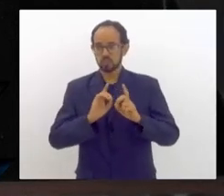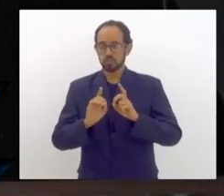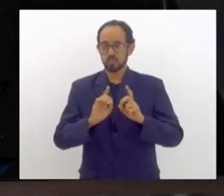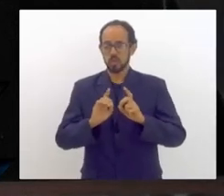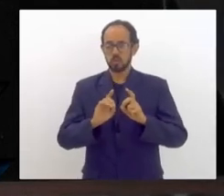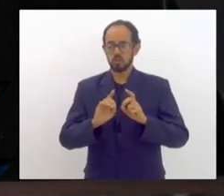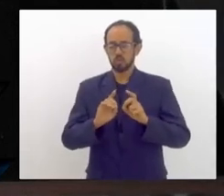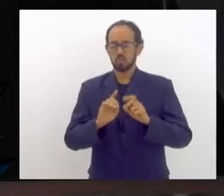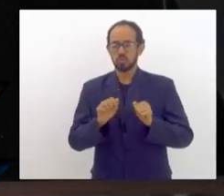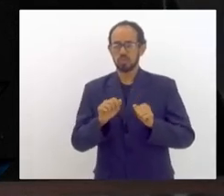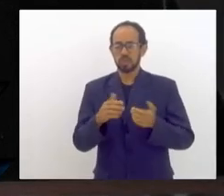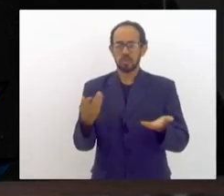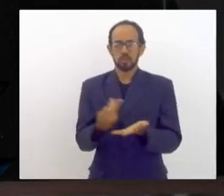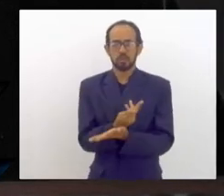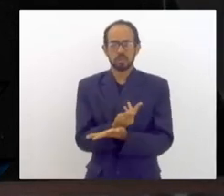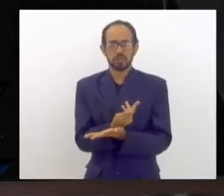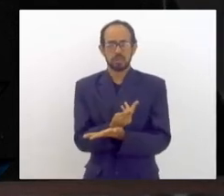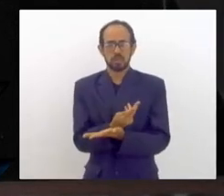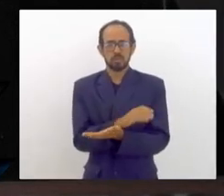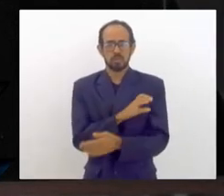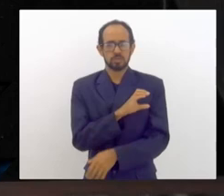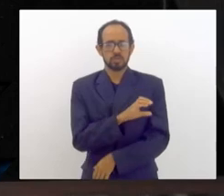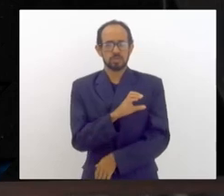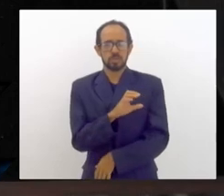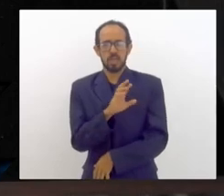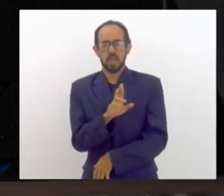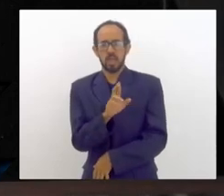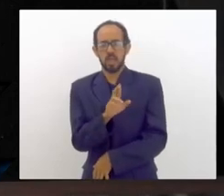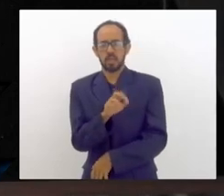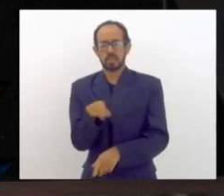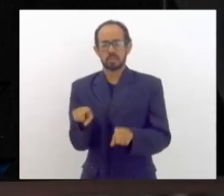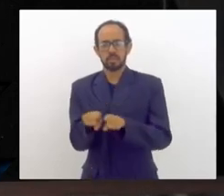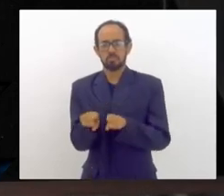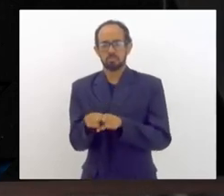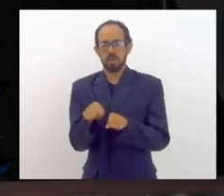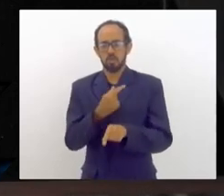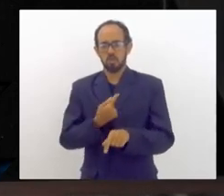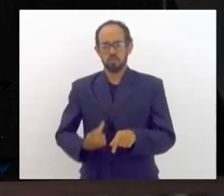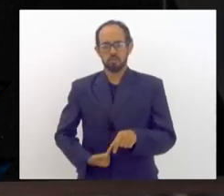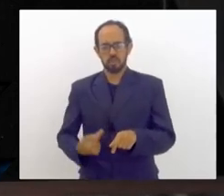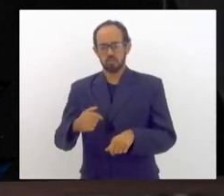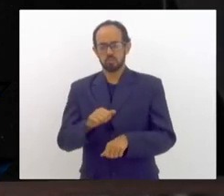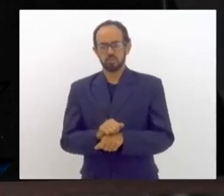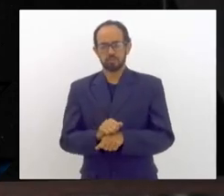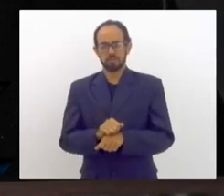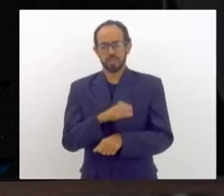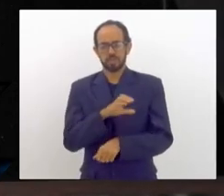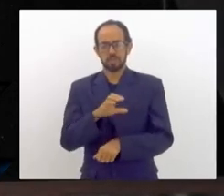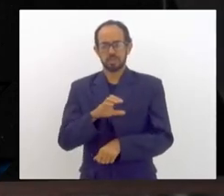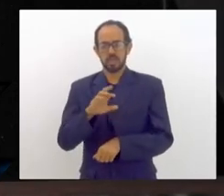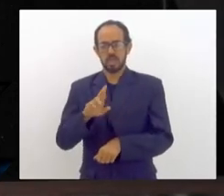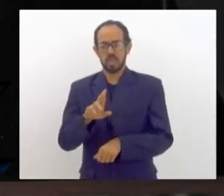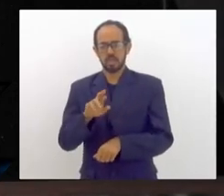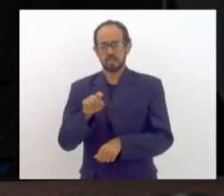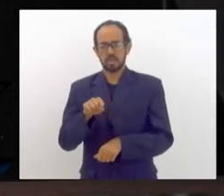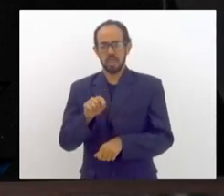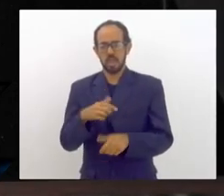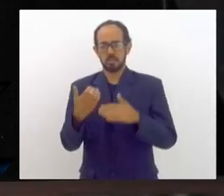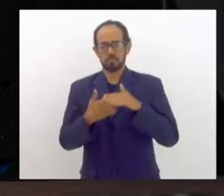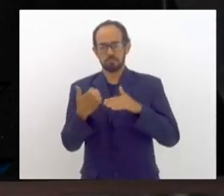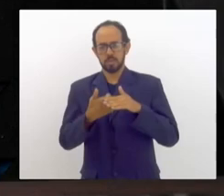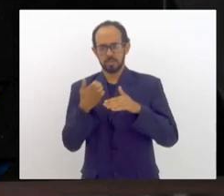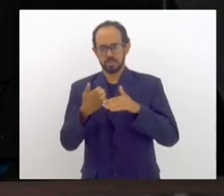empurra que está entre a CCR e o governo do Rio de Janeiro. A CCR, que é a concessionária ligada